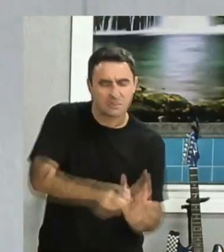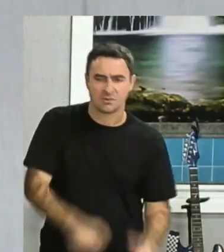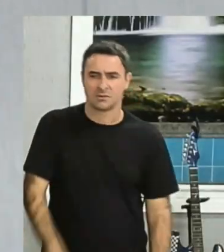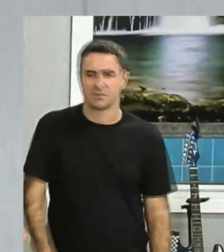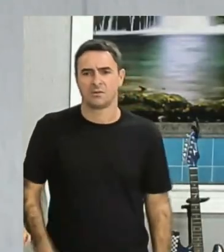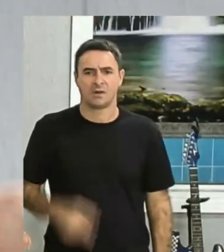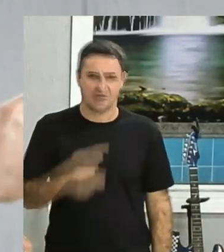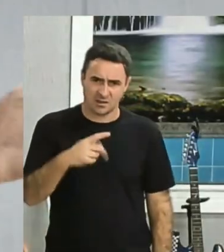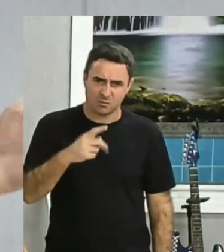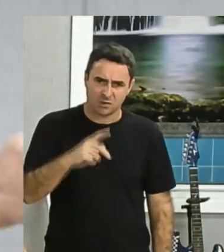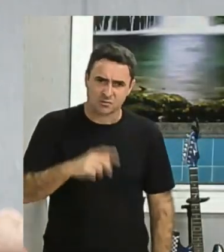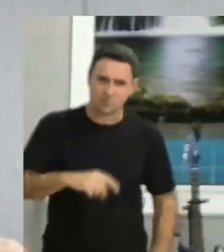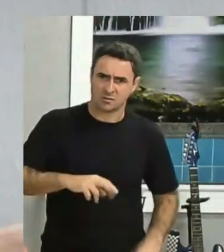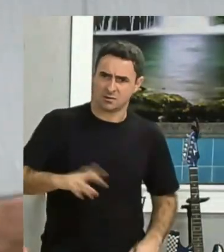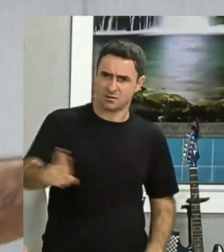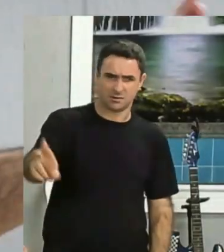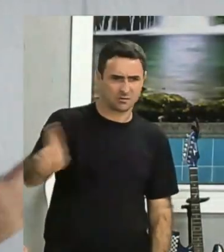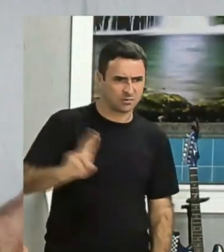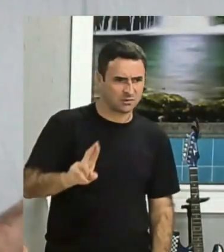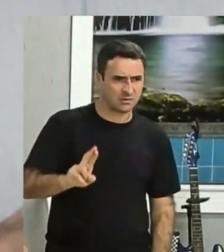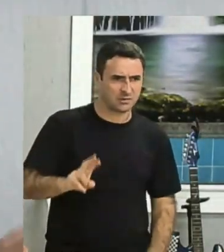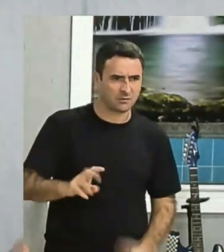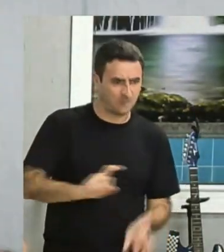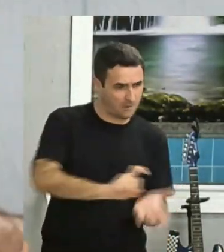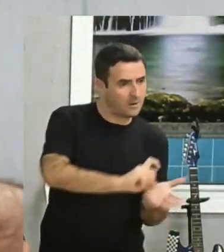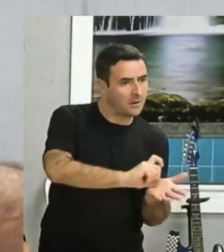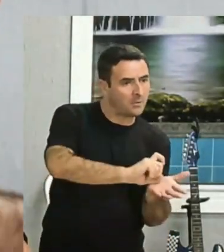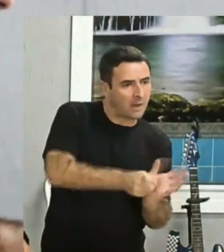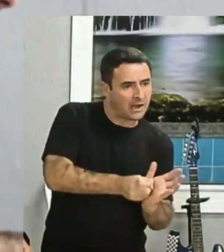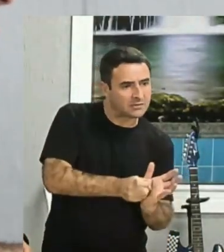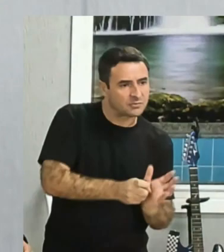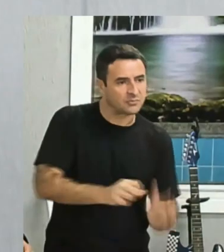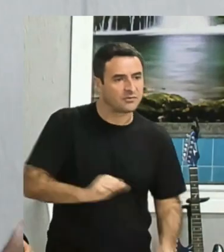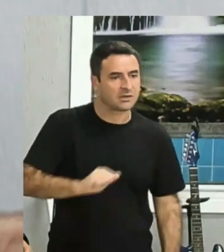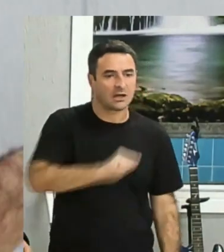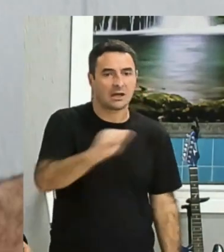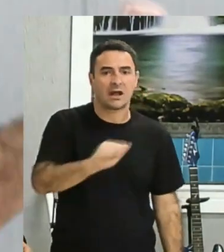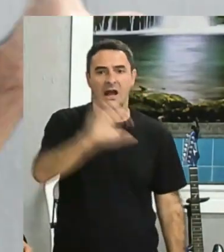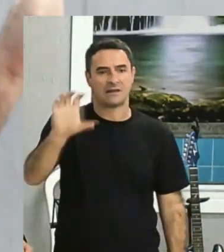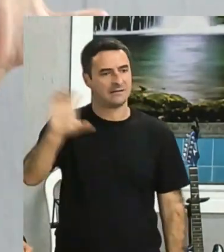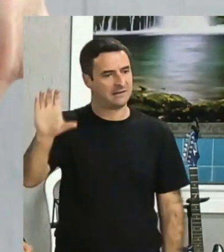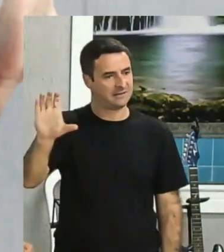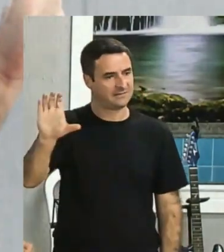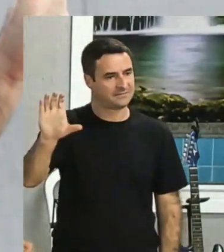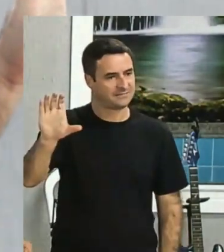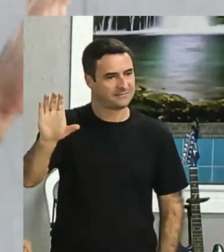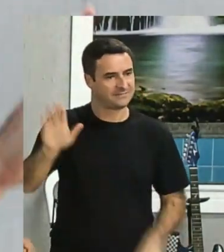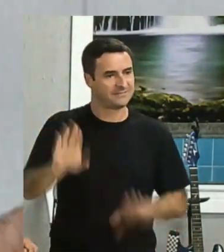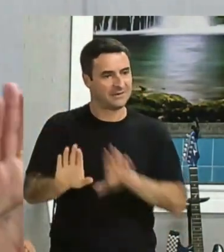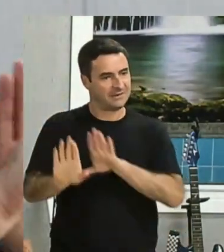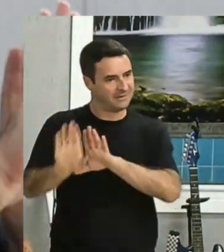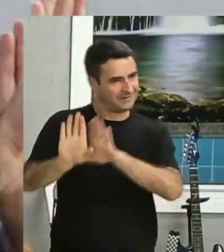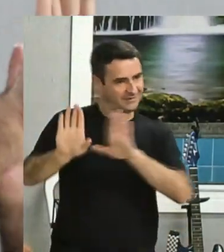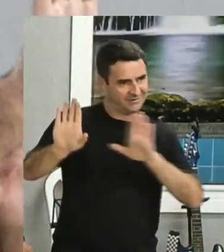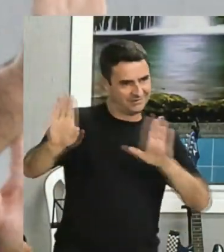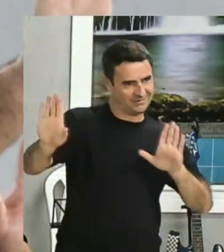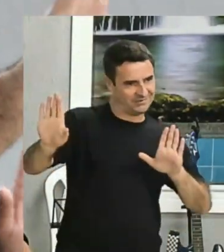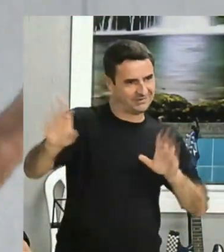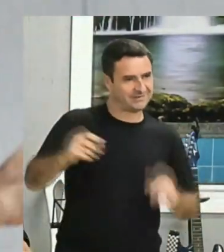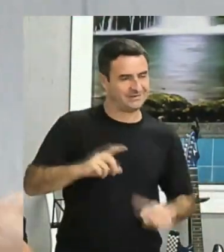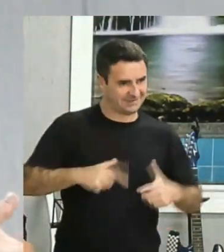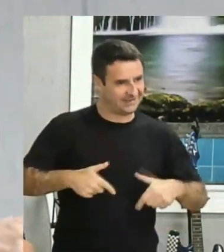região da Ásia, né? Fora. Aí ele falou assim, não vou não. Mas por que você não